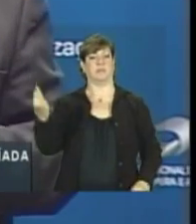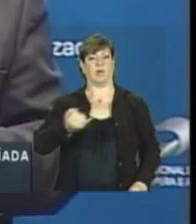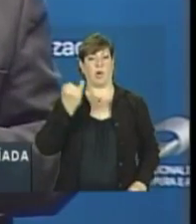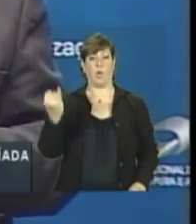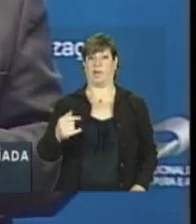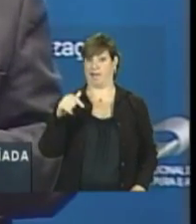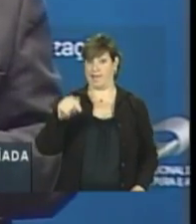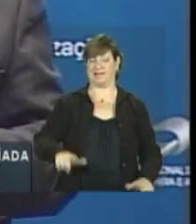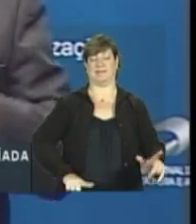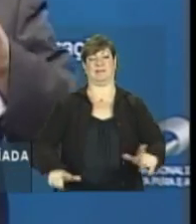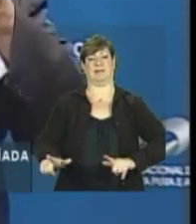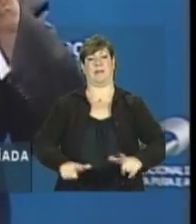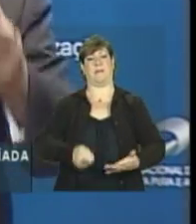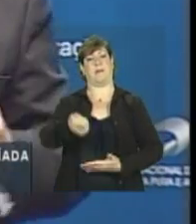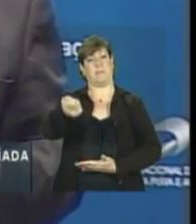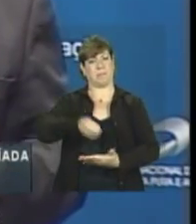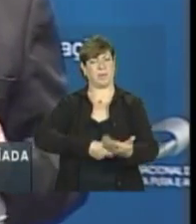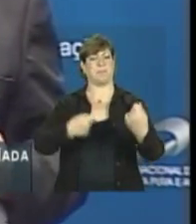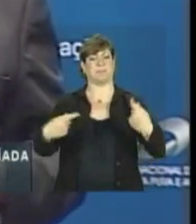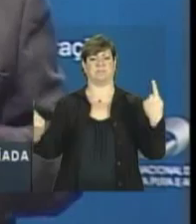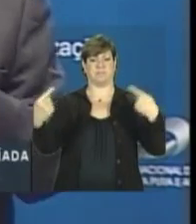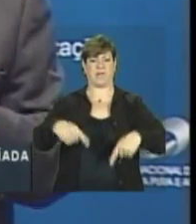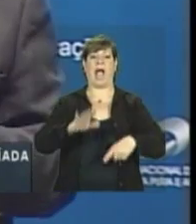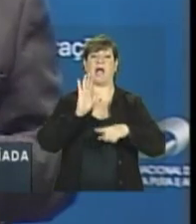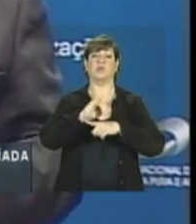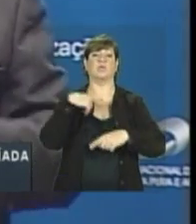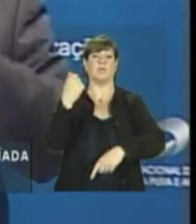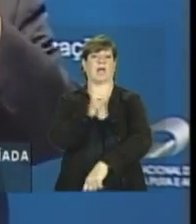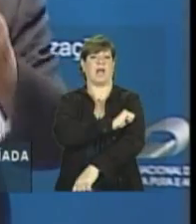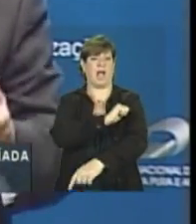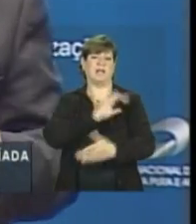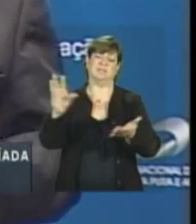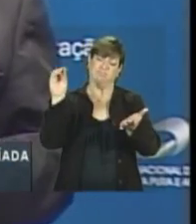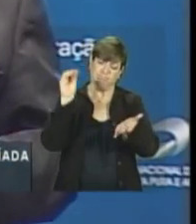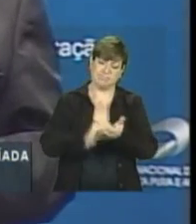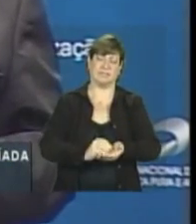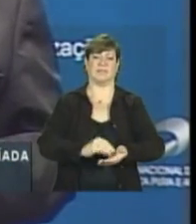importância dessa atividade, estimulem os estudantes a